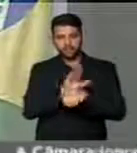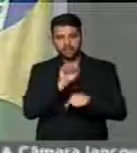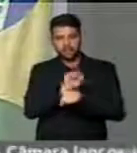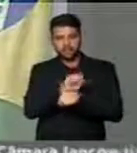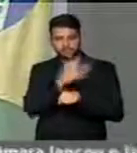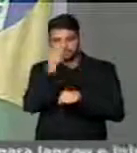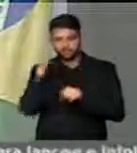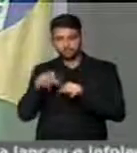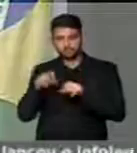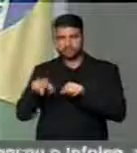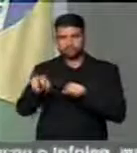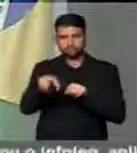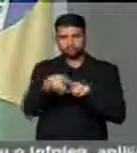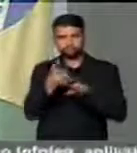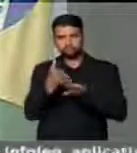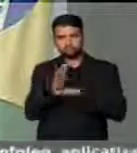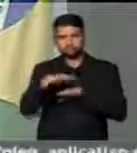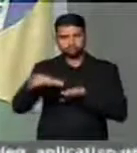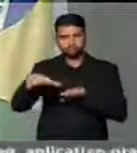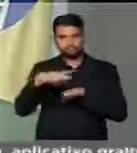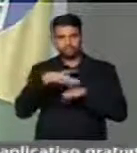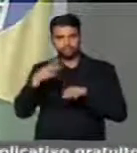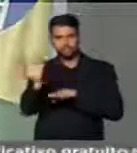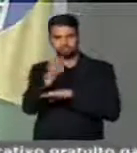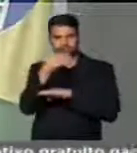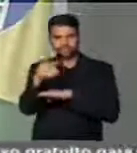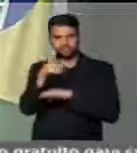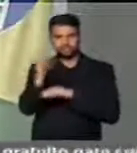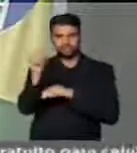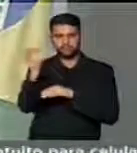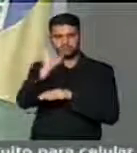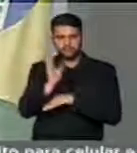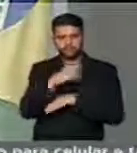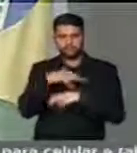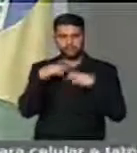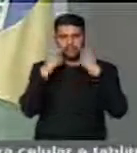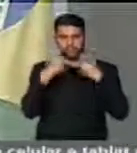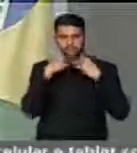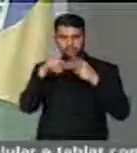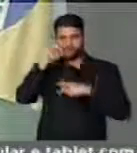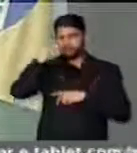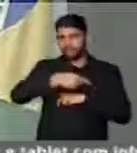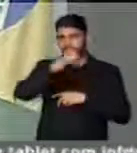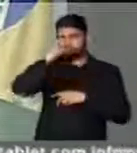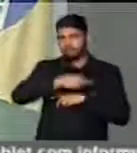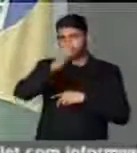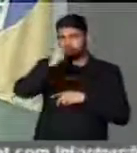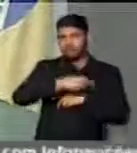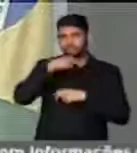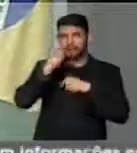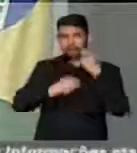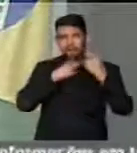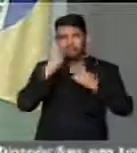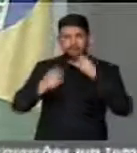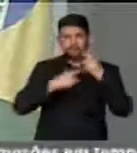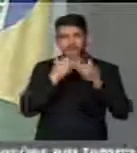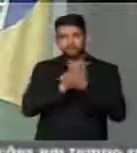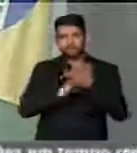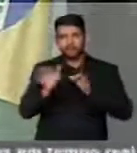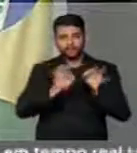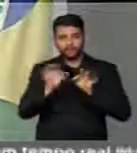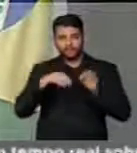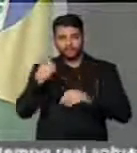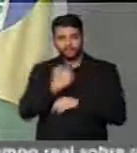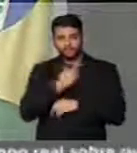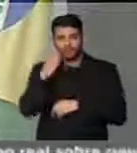pessoas começaram a descer, com bandeiras do Brasil e a gritar gritos de ordem. Isso não foi organizado